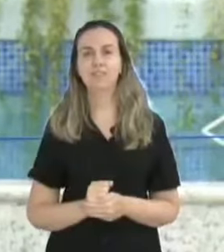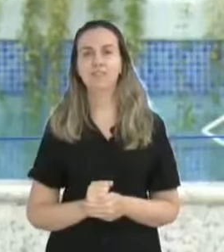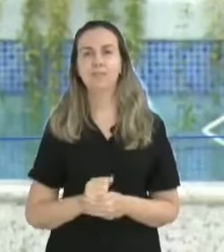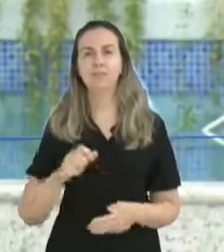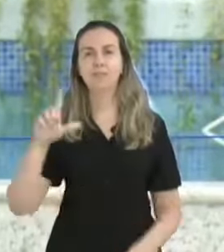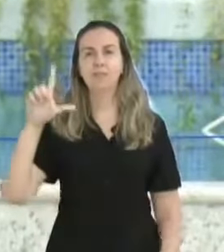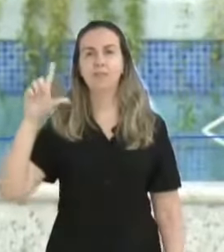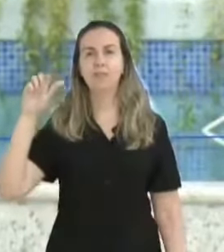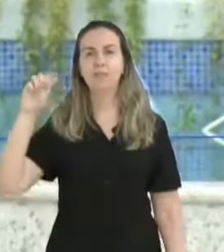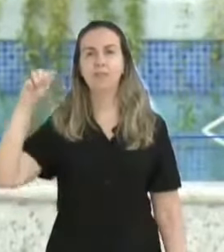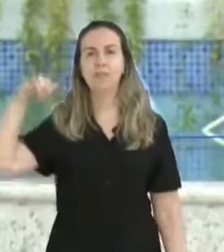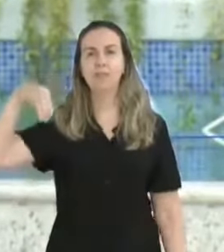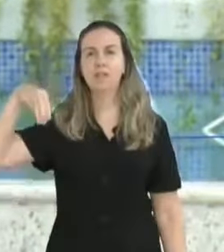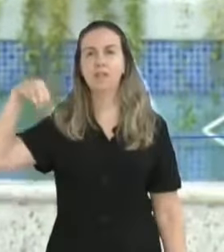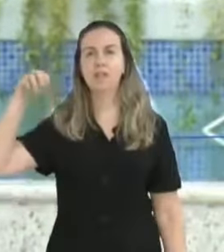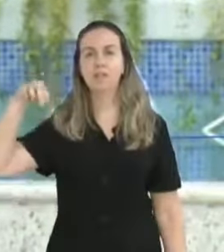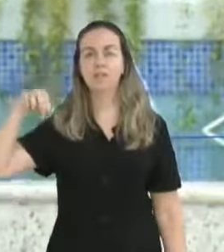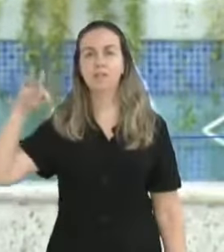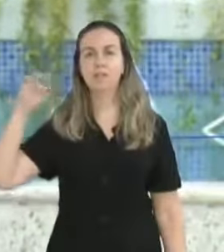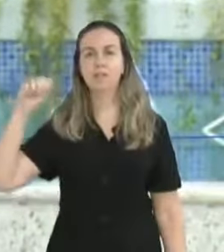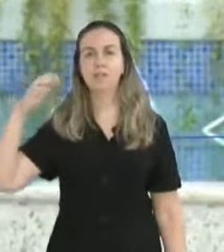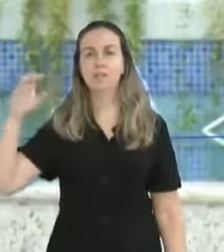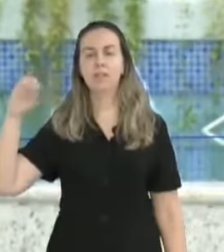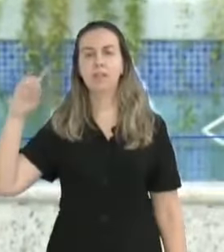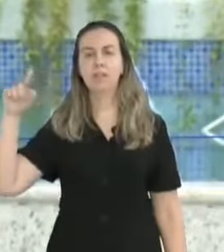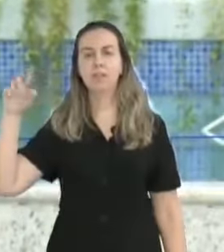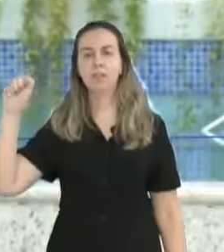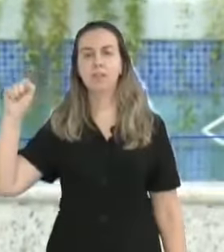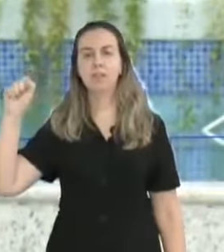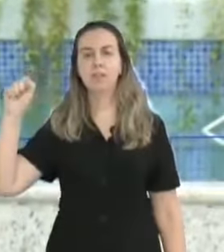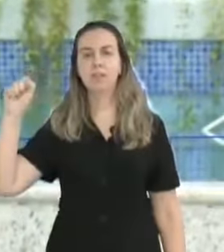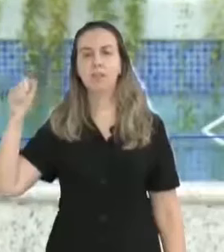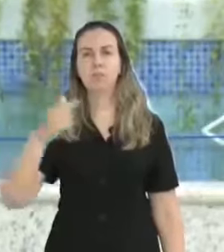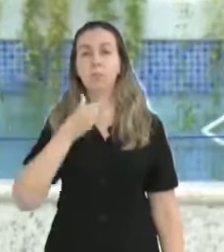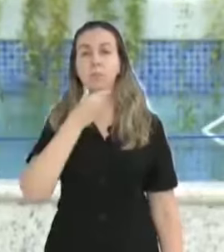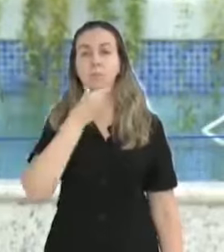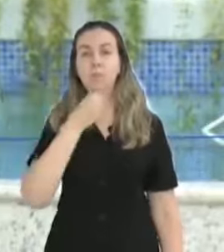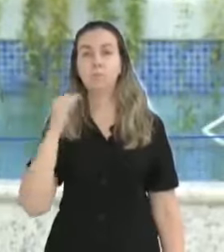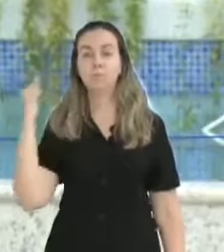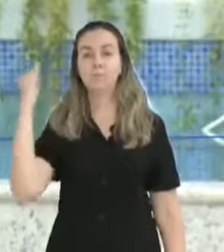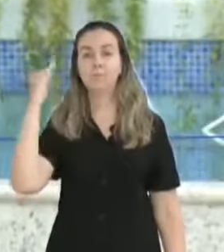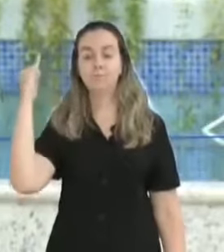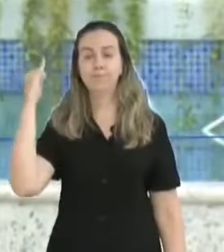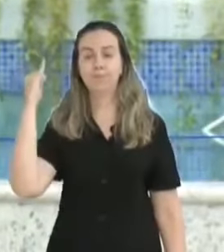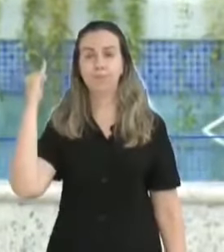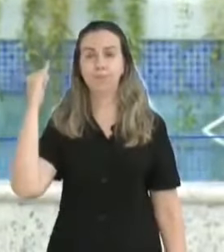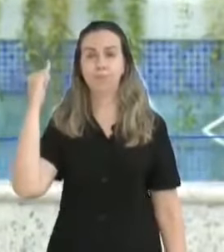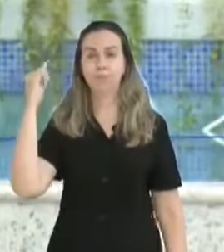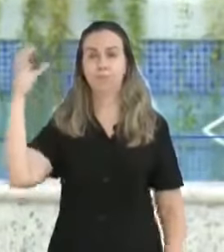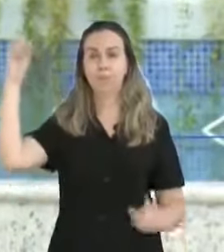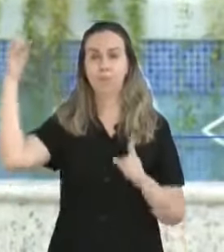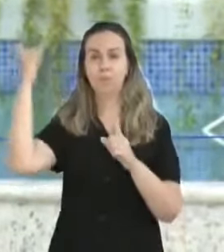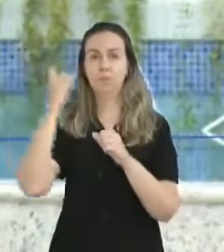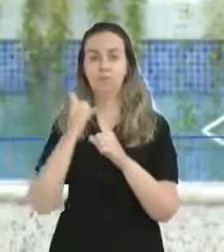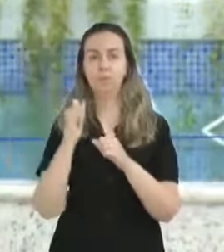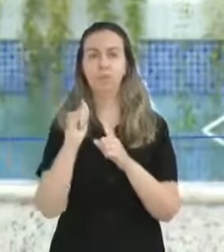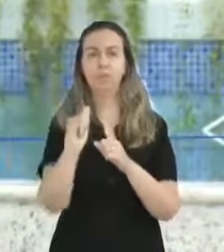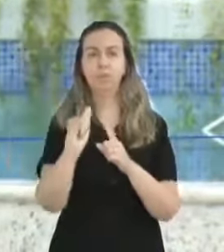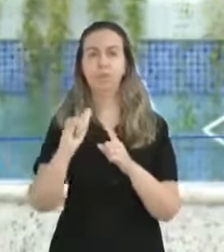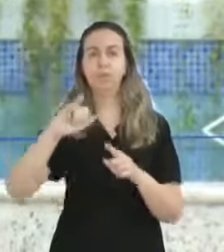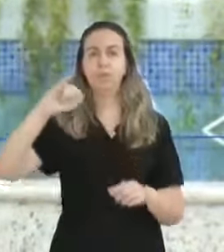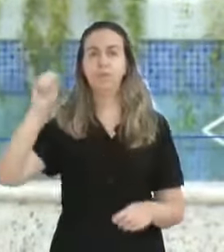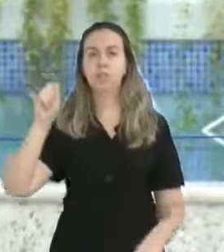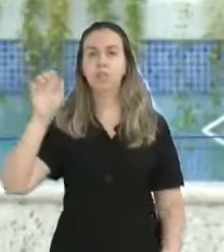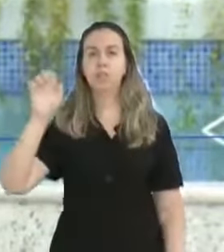de Lamentações de Jeremias, escrito por este grande profeta, o profeta Jeremias,